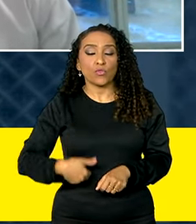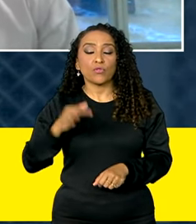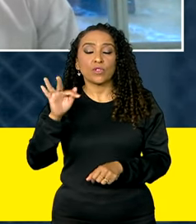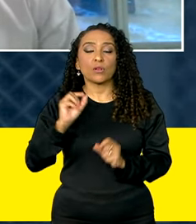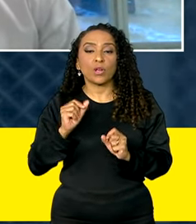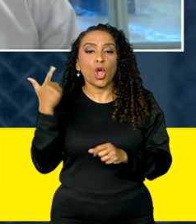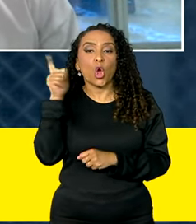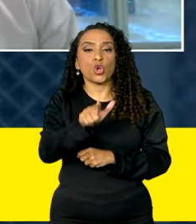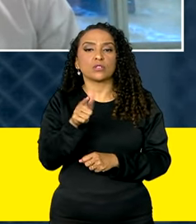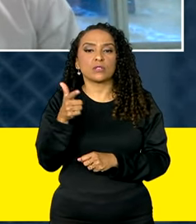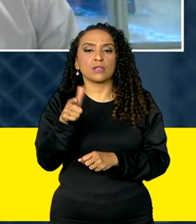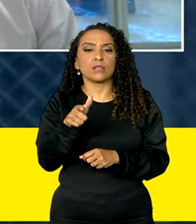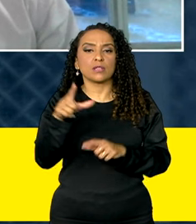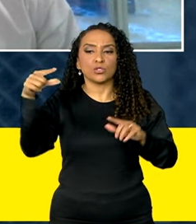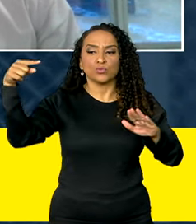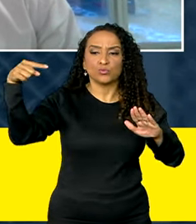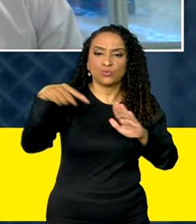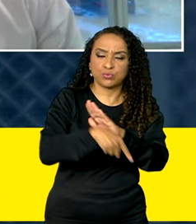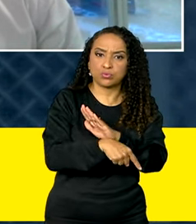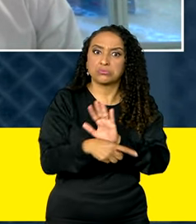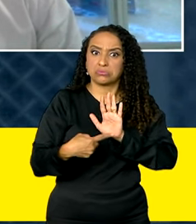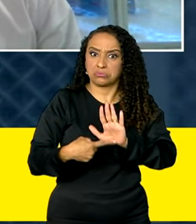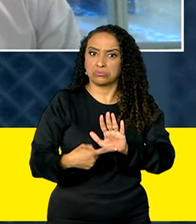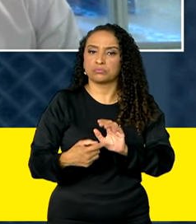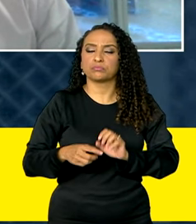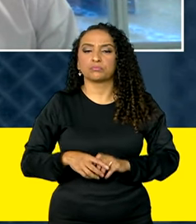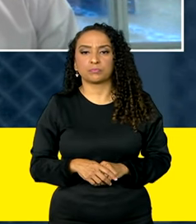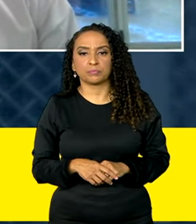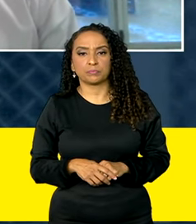conseguir alcançar essa queda que foi tão expressiva?